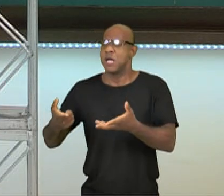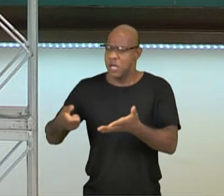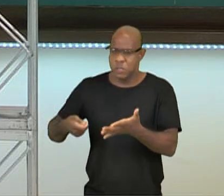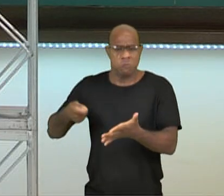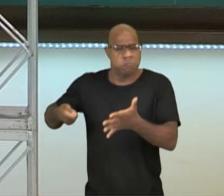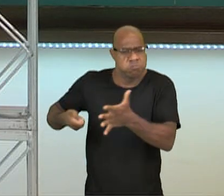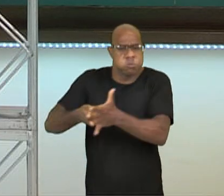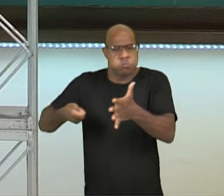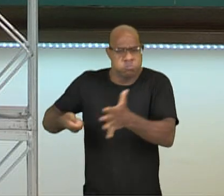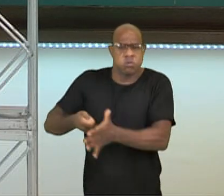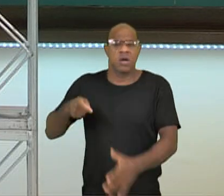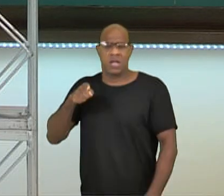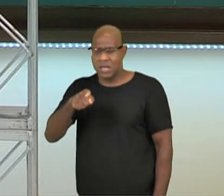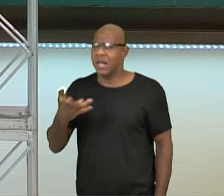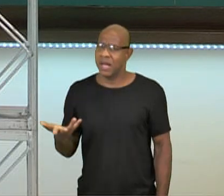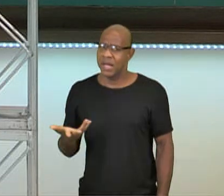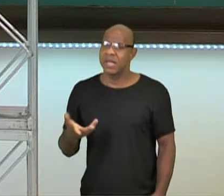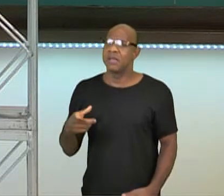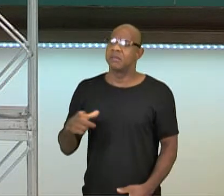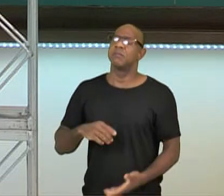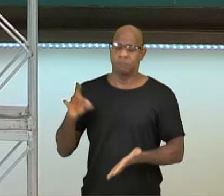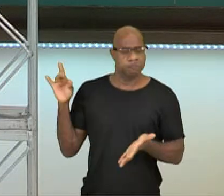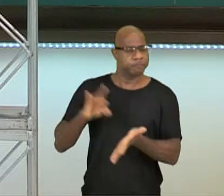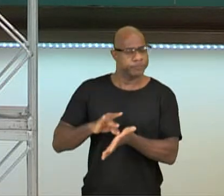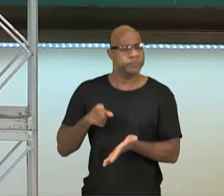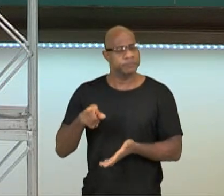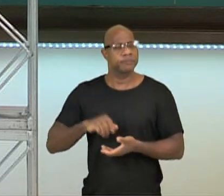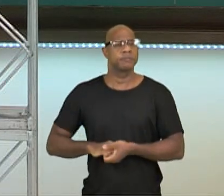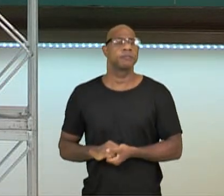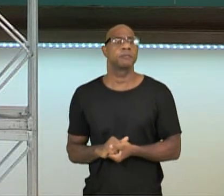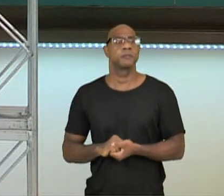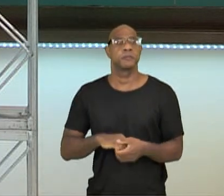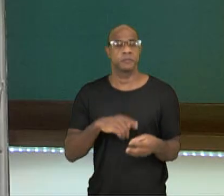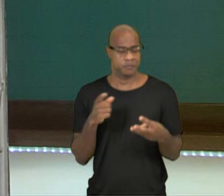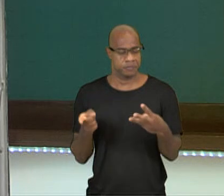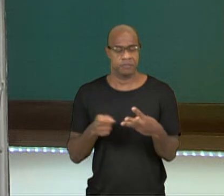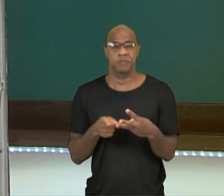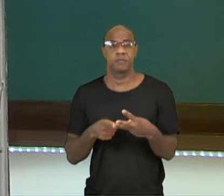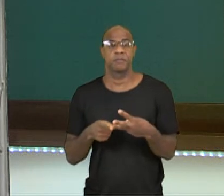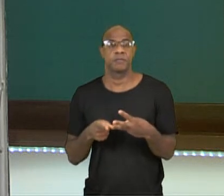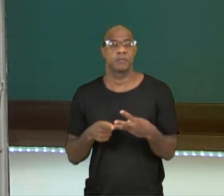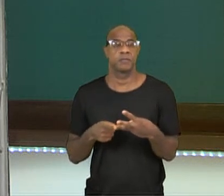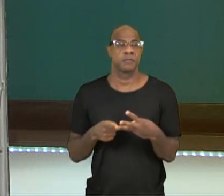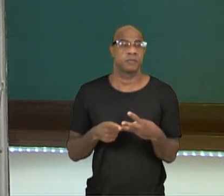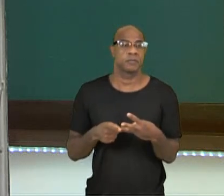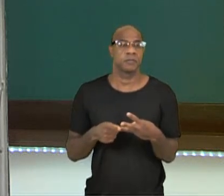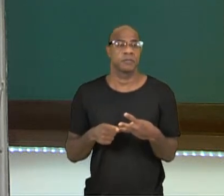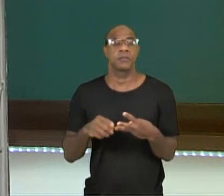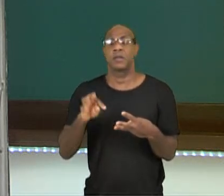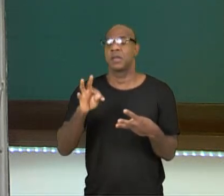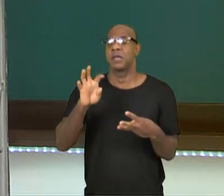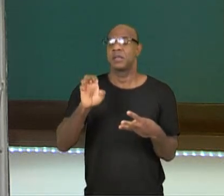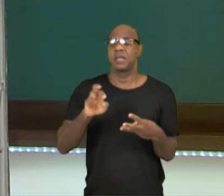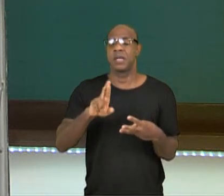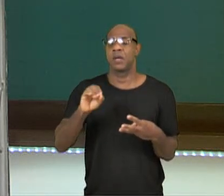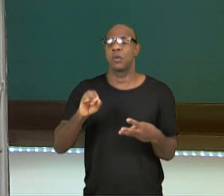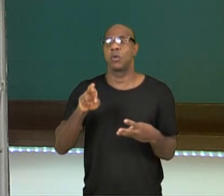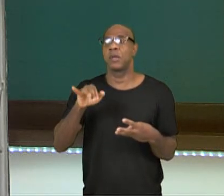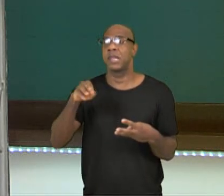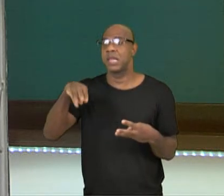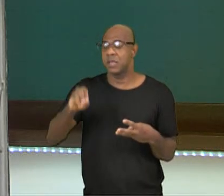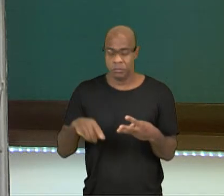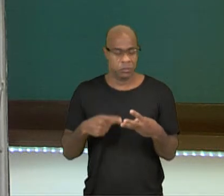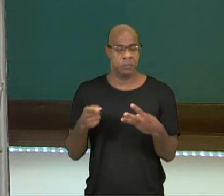o que eles estão pensando, a ideia deles, tá? Terrorismo, que está ligado também, de certa forma,